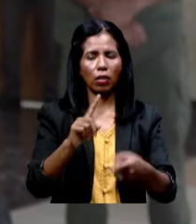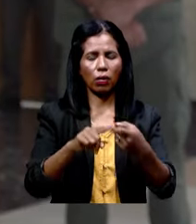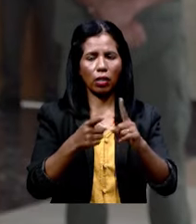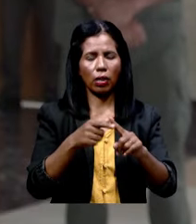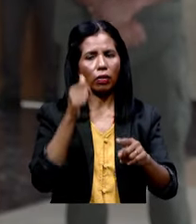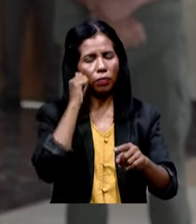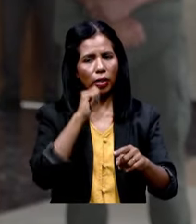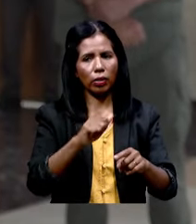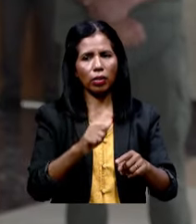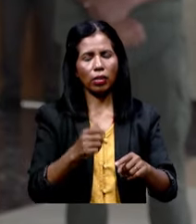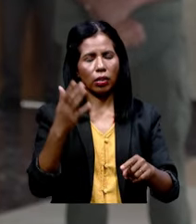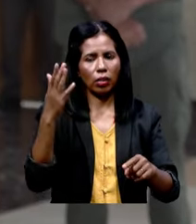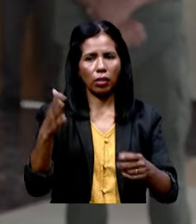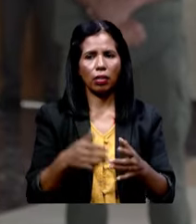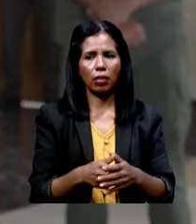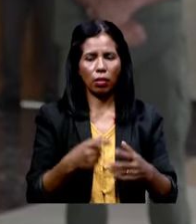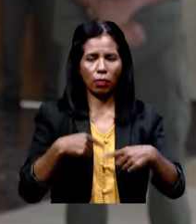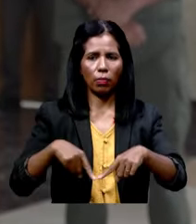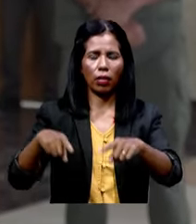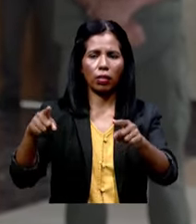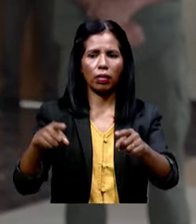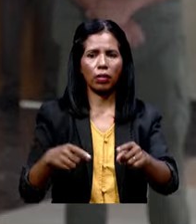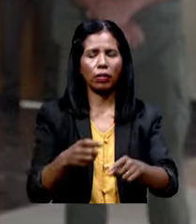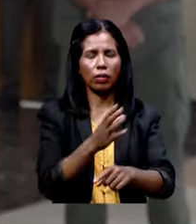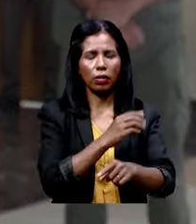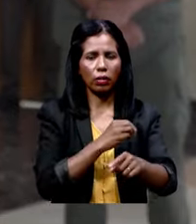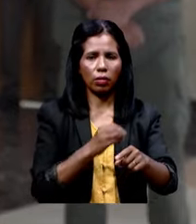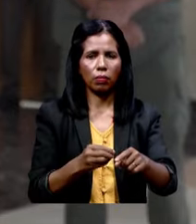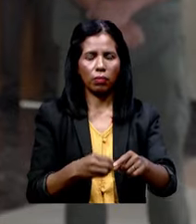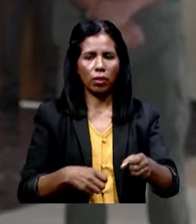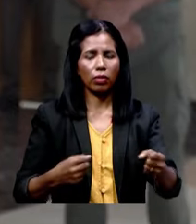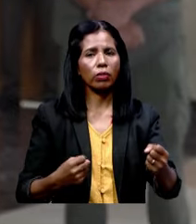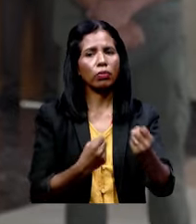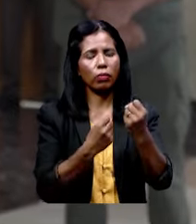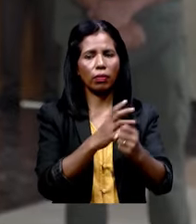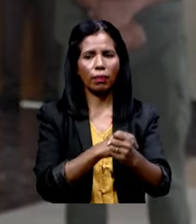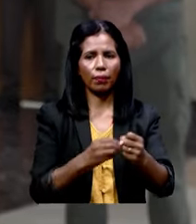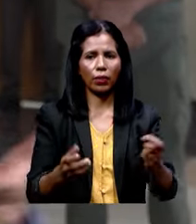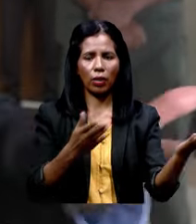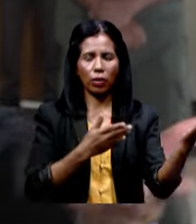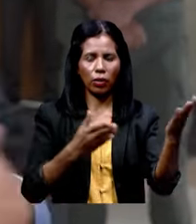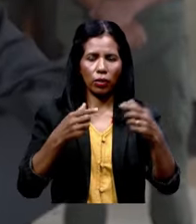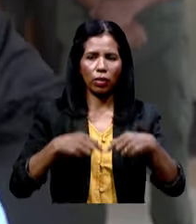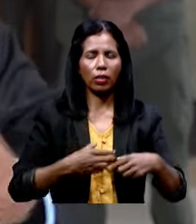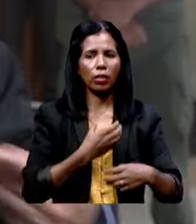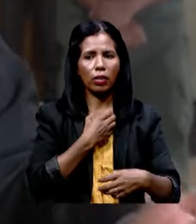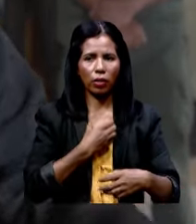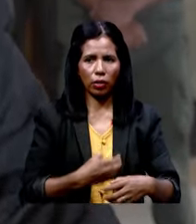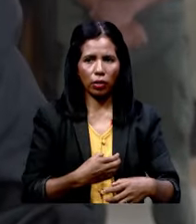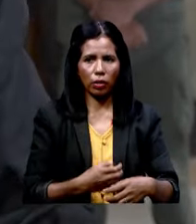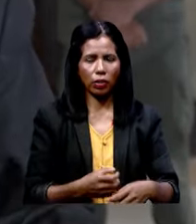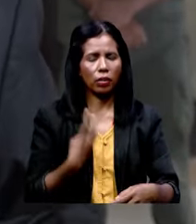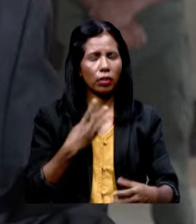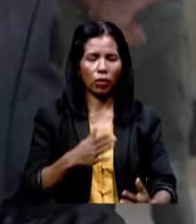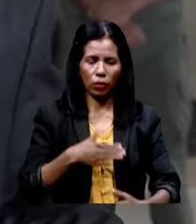nessa reunião é um feito, né? Vai, ali, irmãos, hehehehe. Mãe, traz um valor de medalha. Ela lida com o dia de